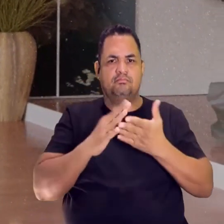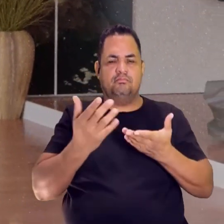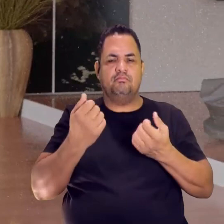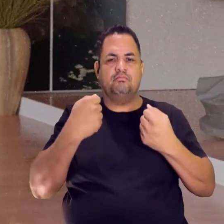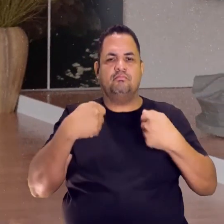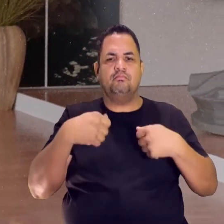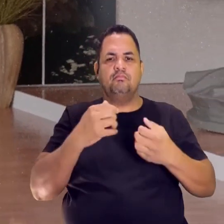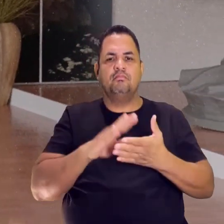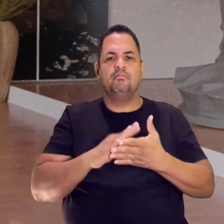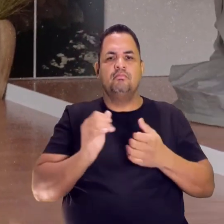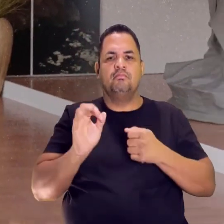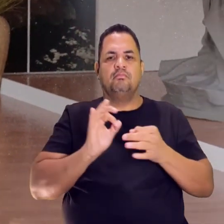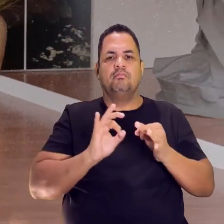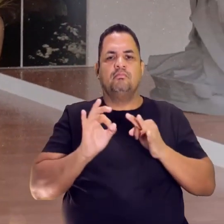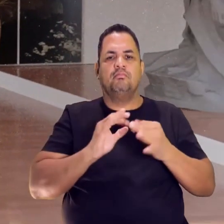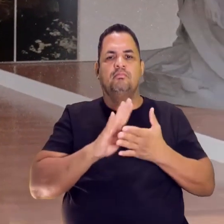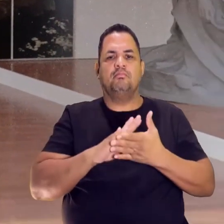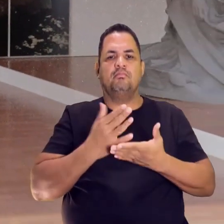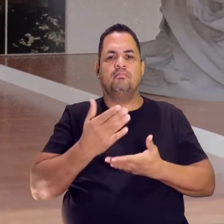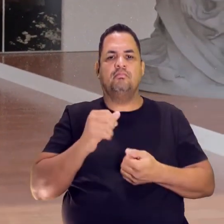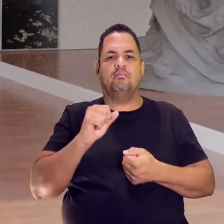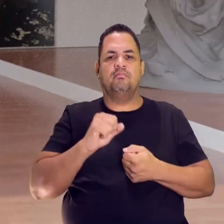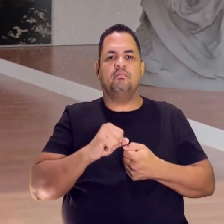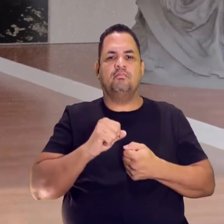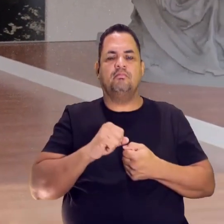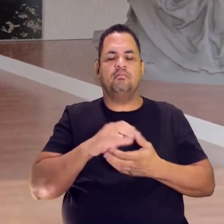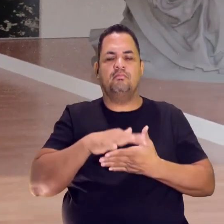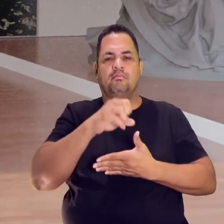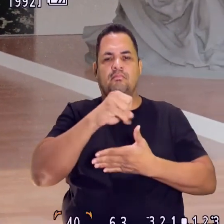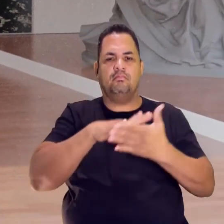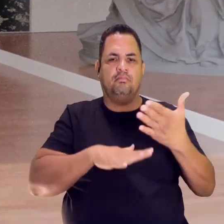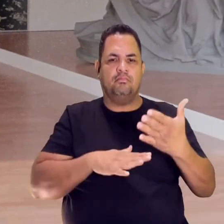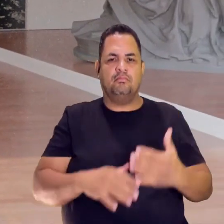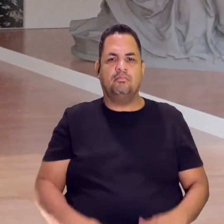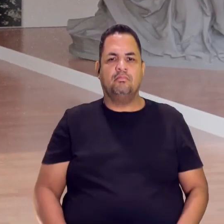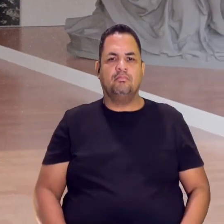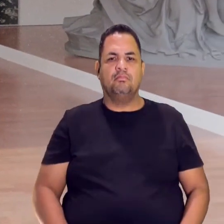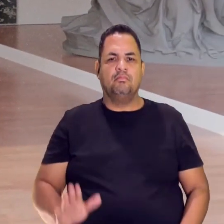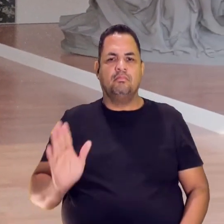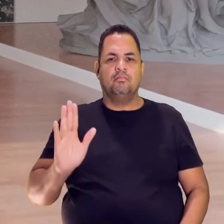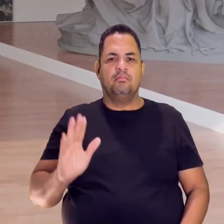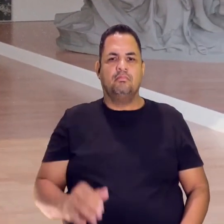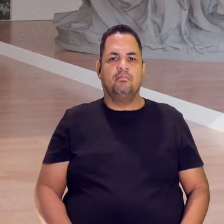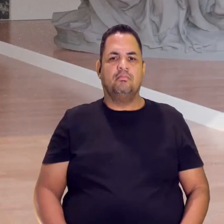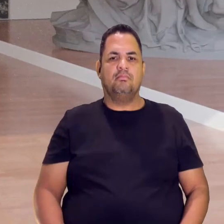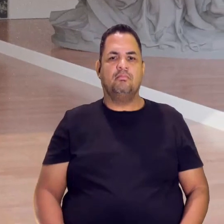você poder estar preparado aí para as atividades. Tchau.